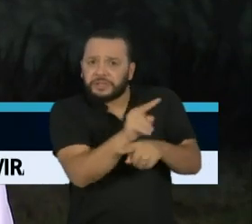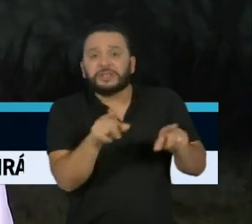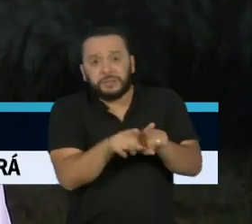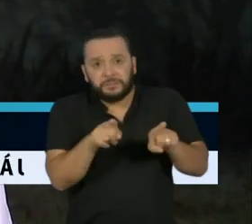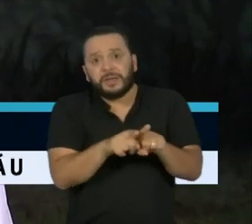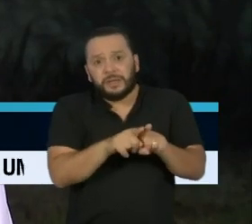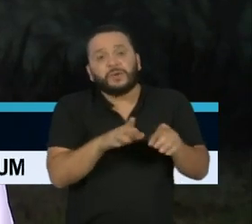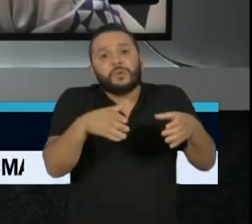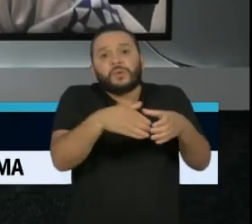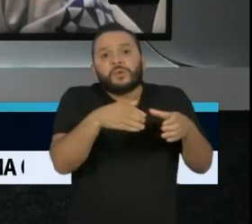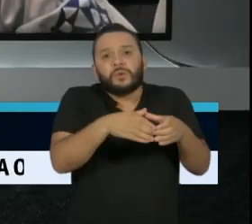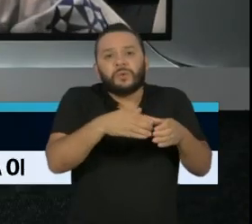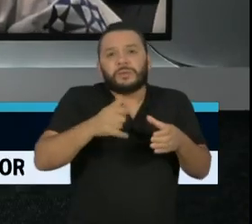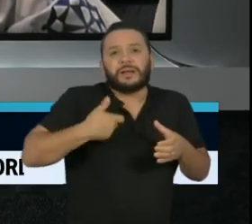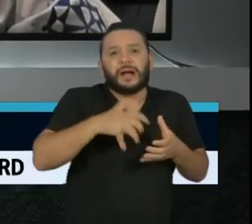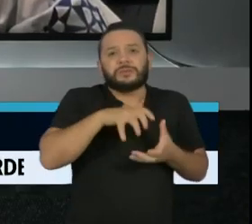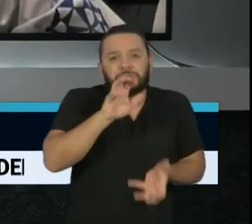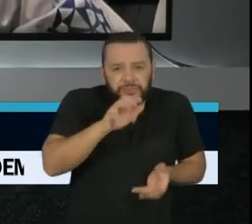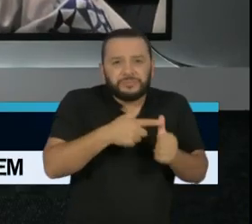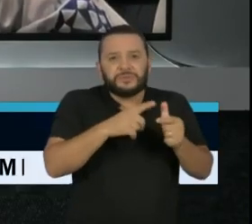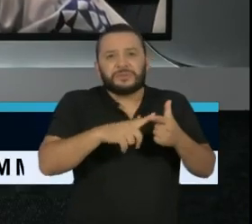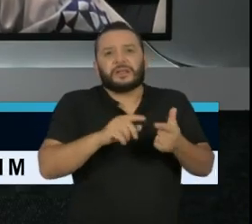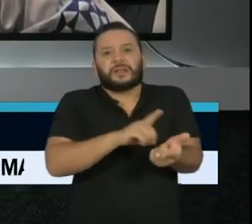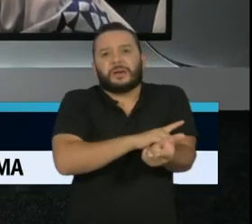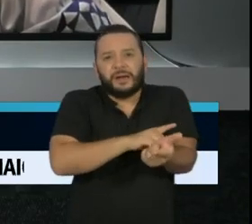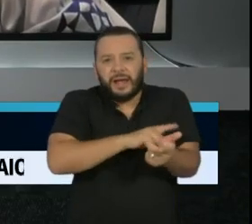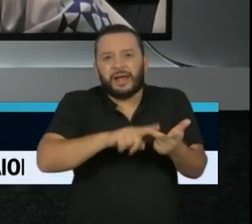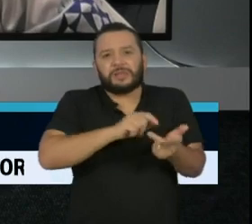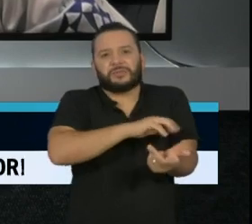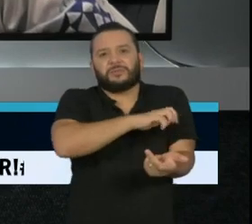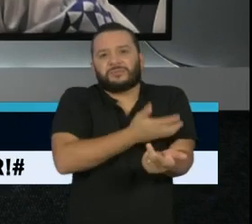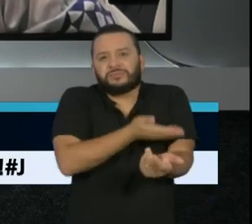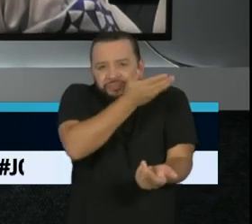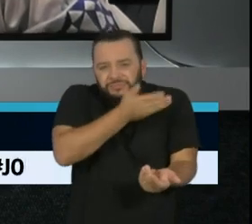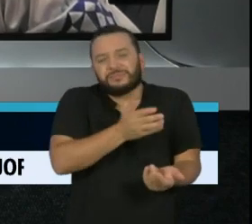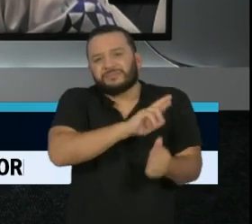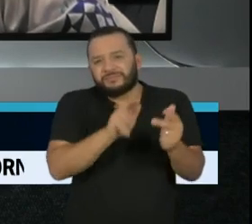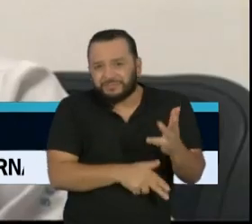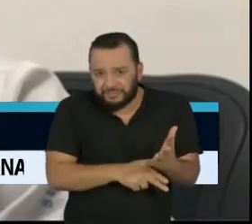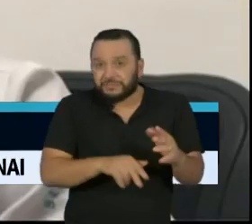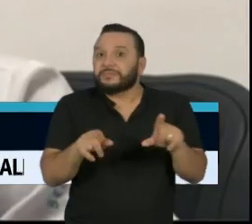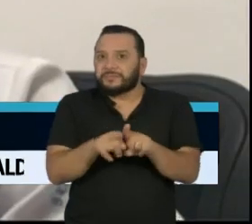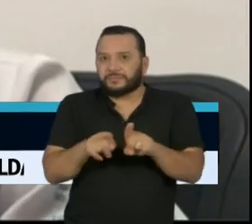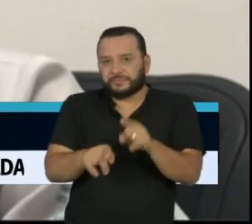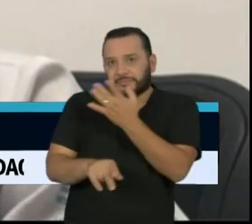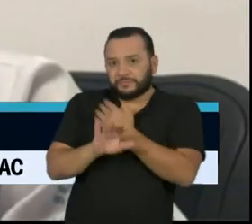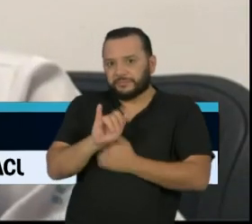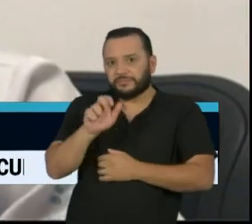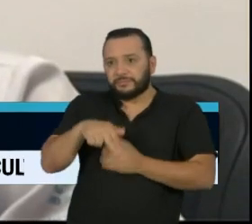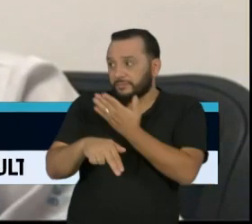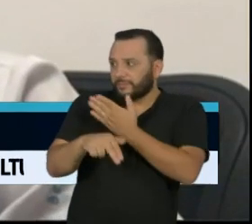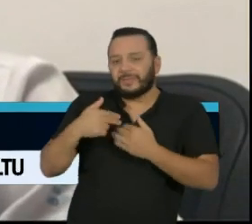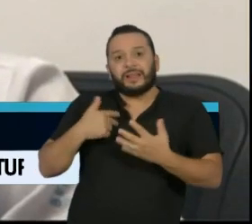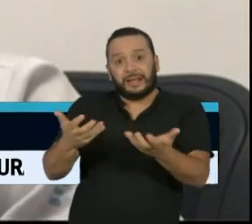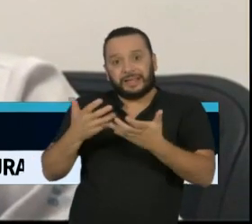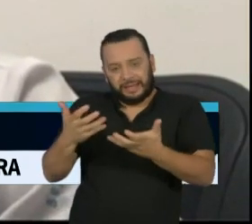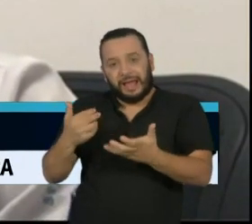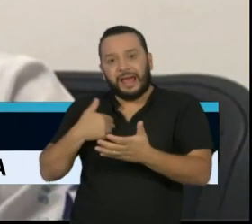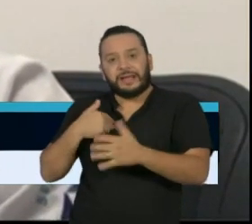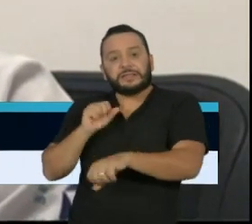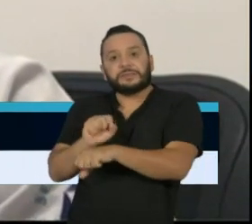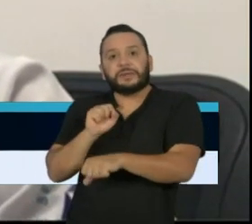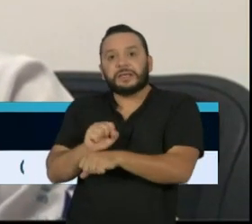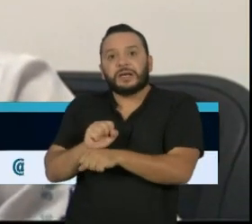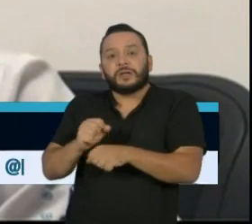no grupo de risco. A infectologista Vivian Silva faz parte deste grupo e aguarda a liberação da Comissão de